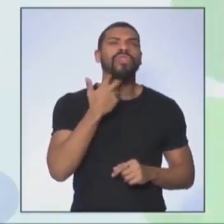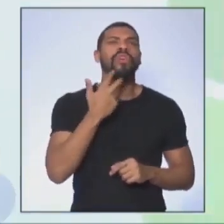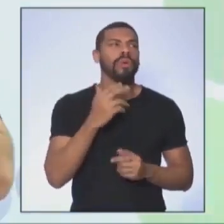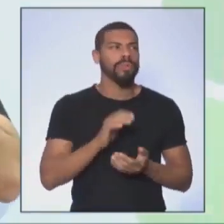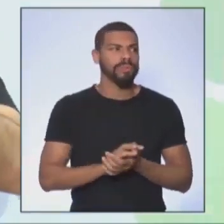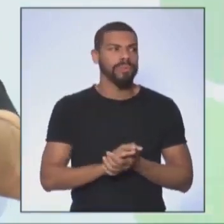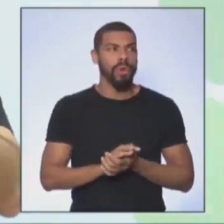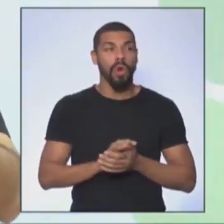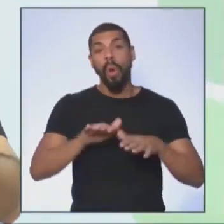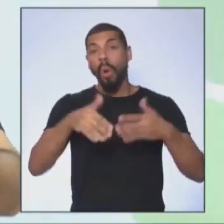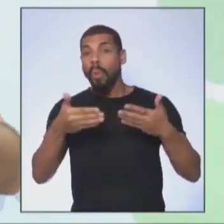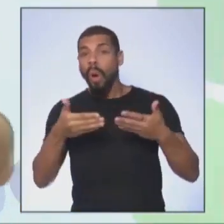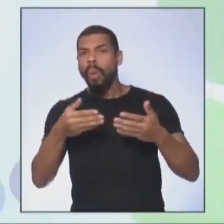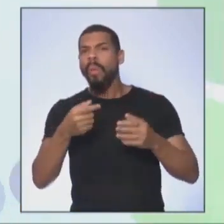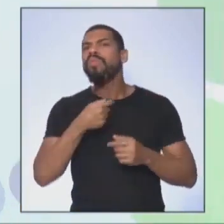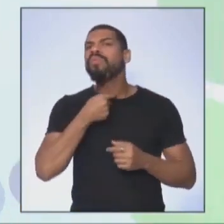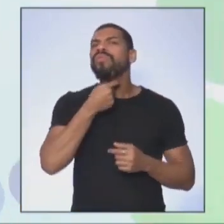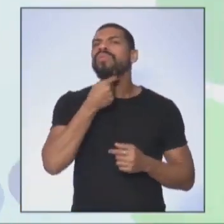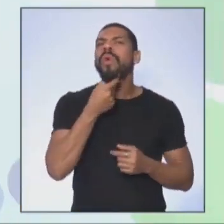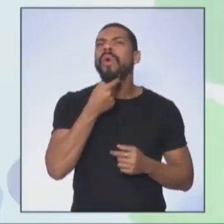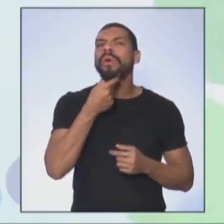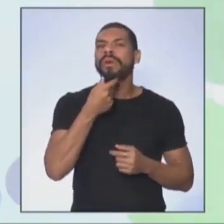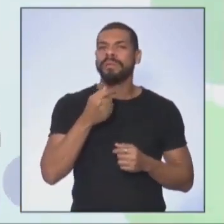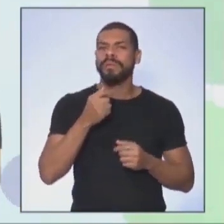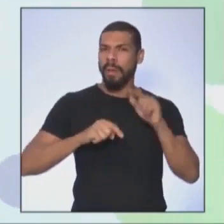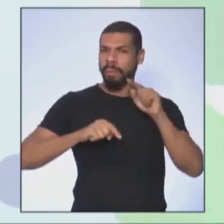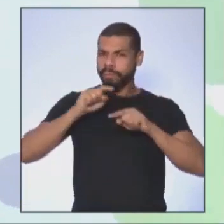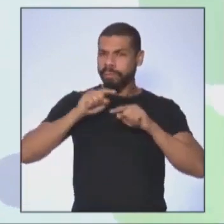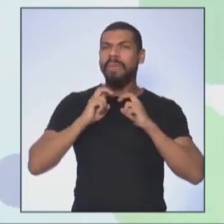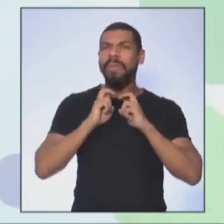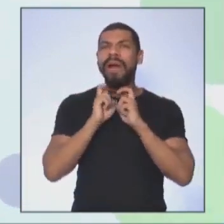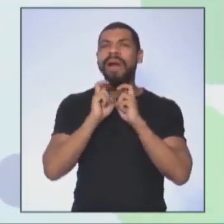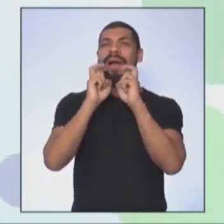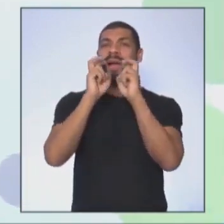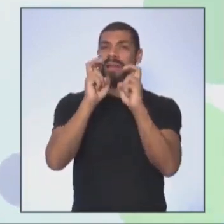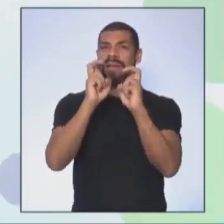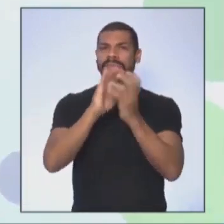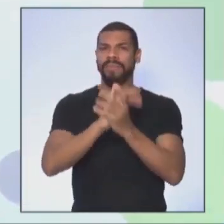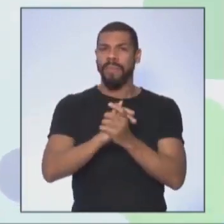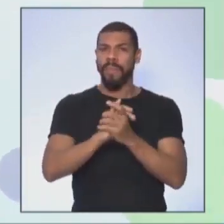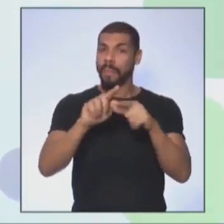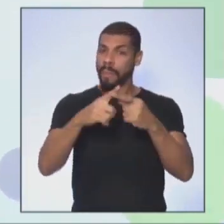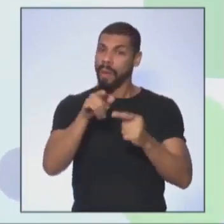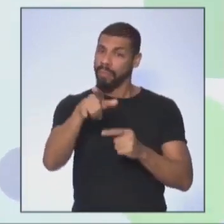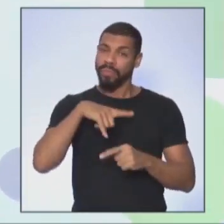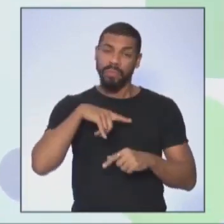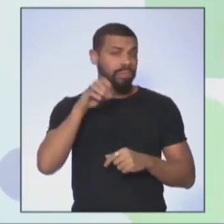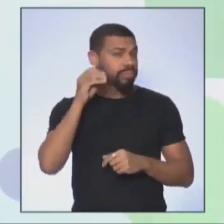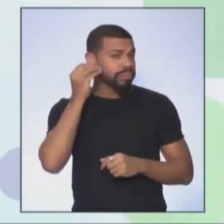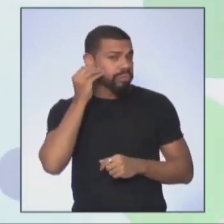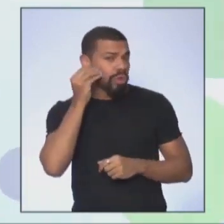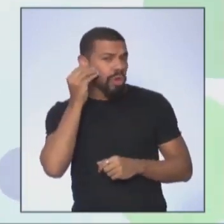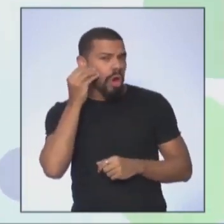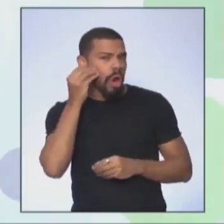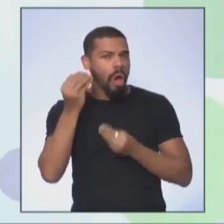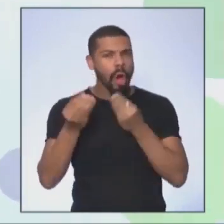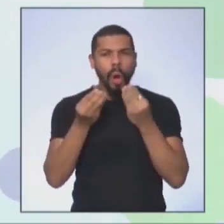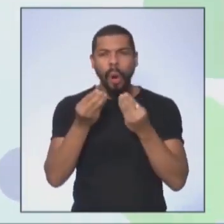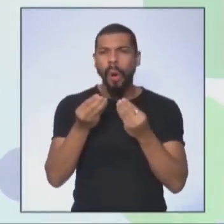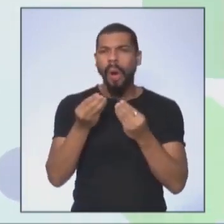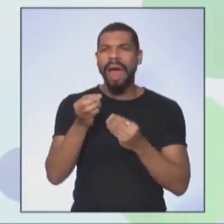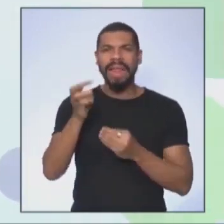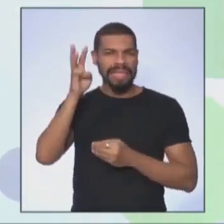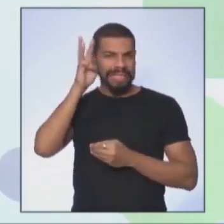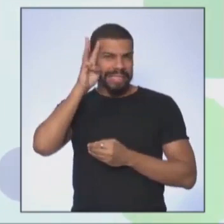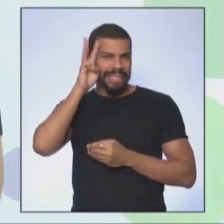sei qual é o máximo que a voz humana consegue produzir. Mas que a voz humana consegue ouvir, você deve ter visto na aula da terça